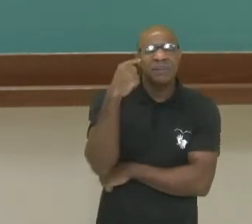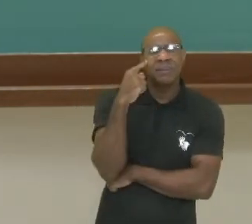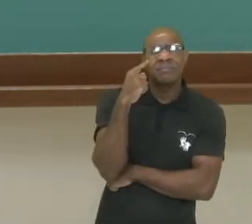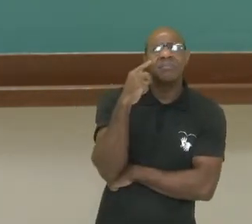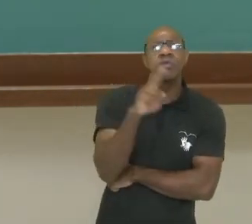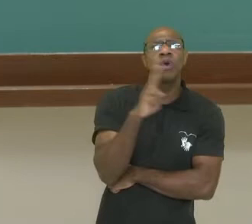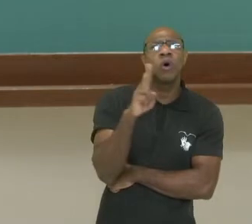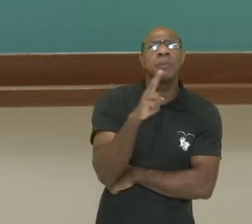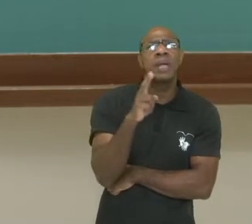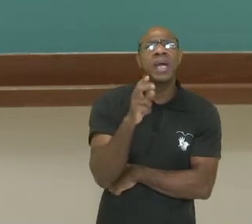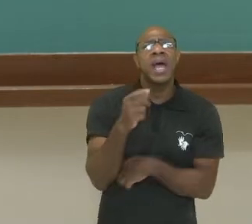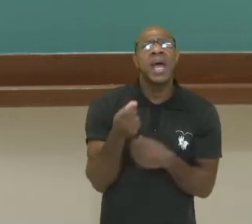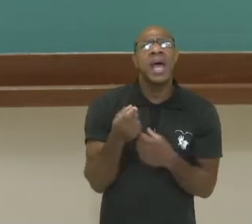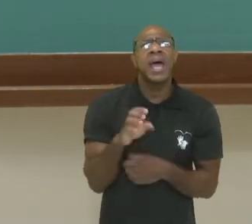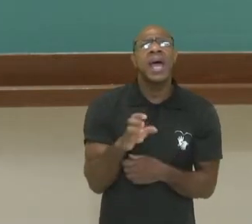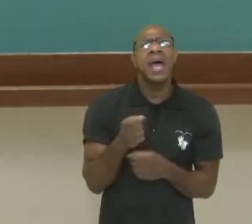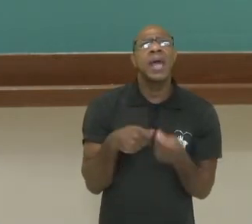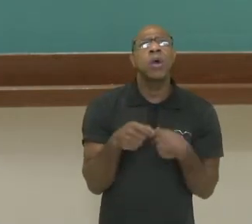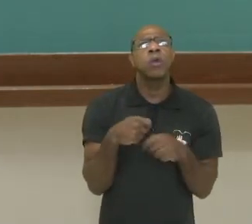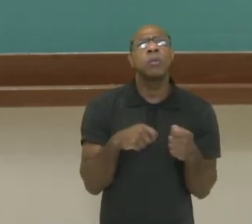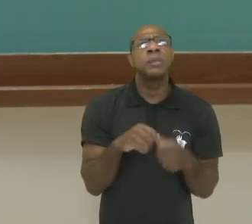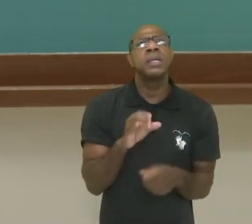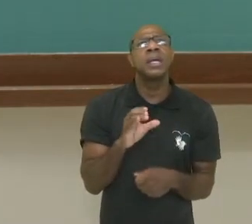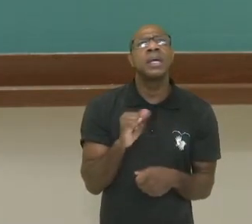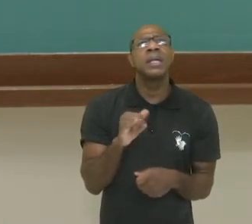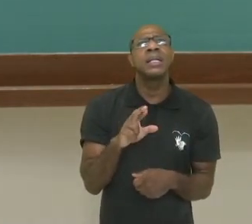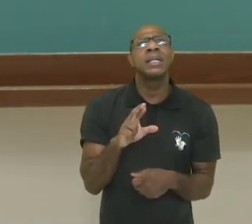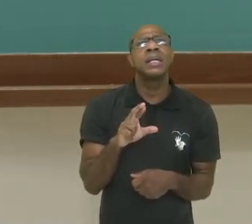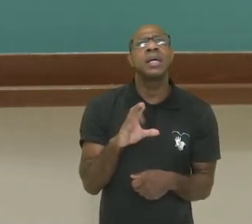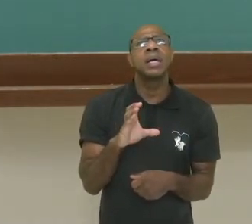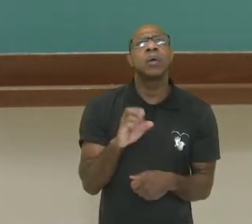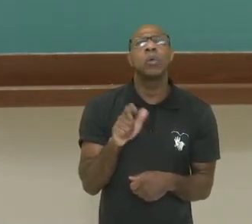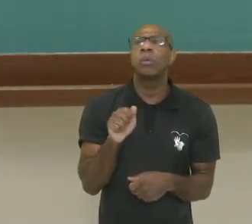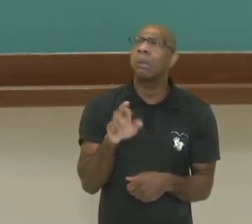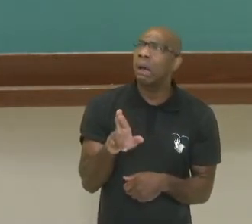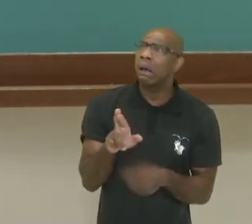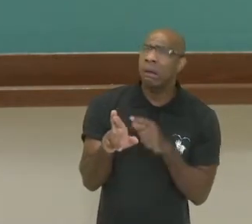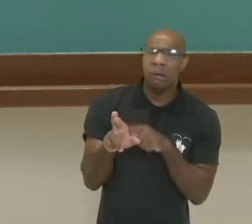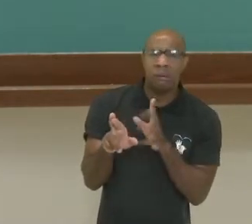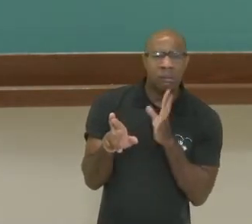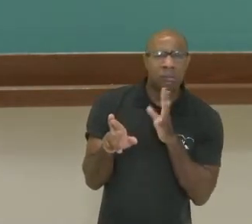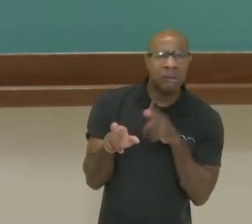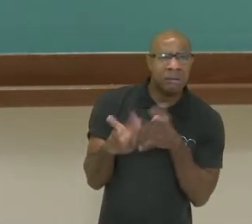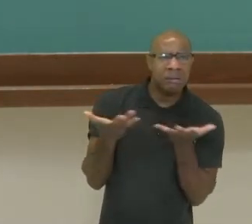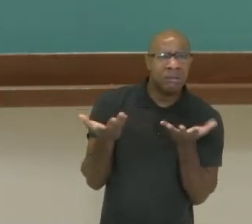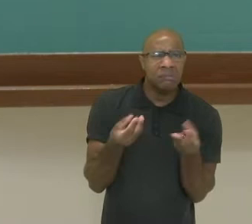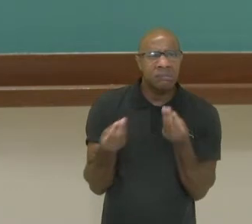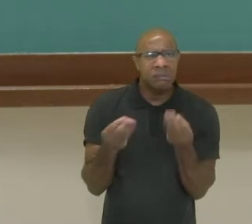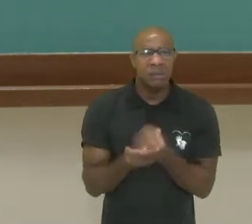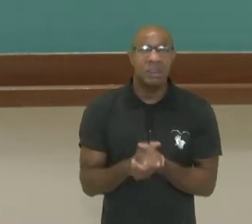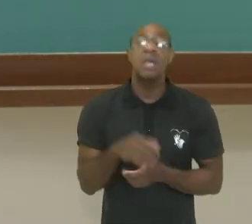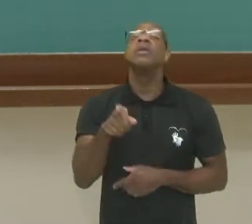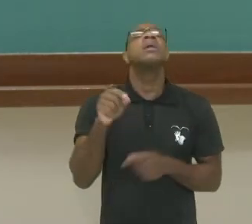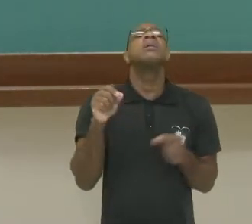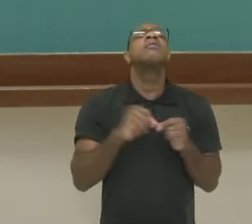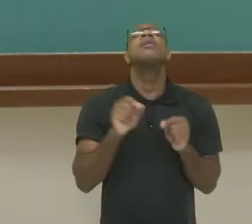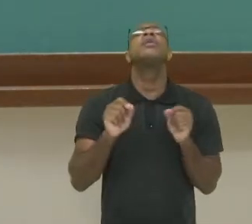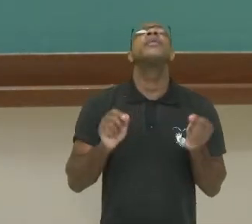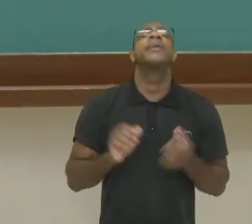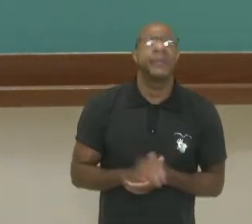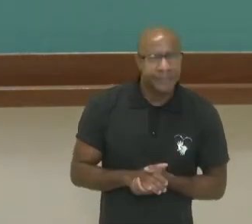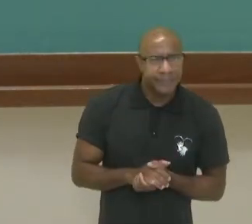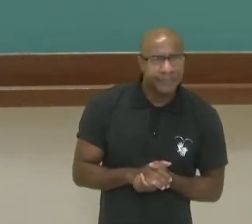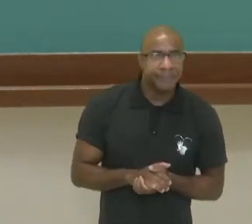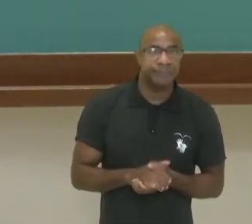economia circular? E você, o que tem feito? Na atividade 1, nós temos aqui